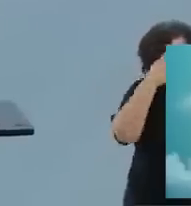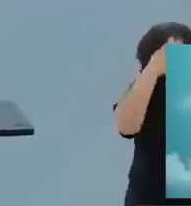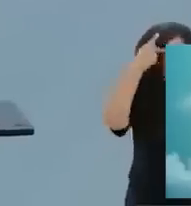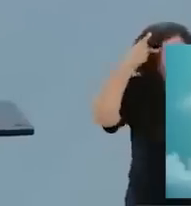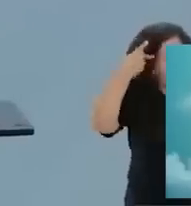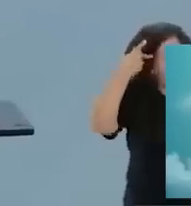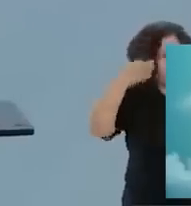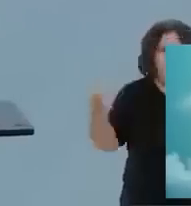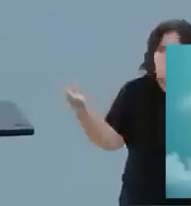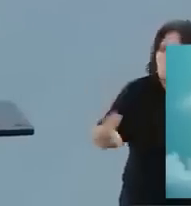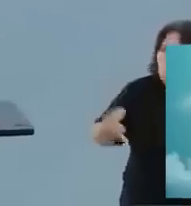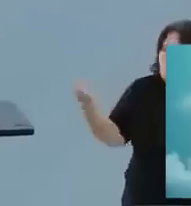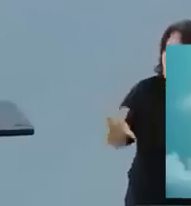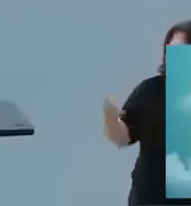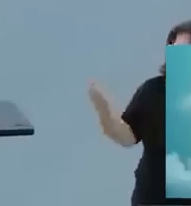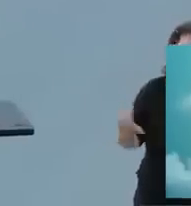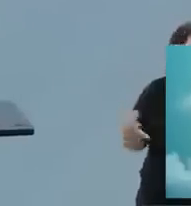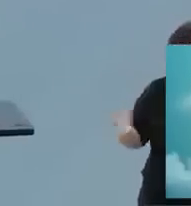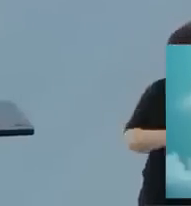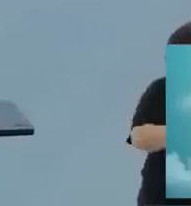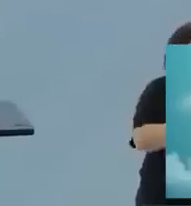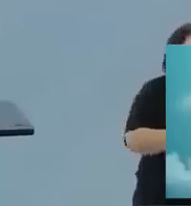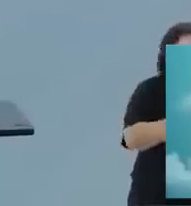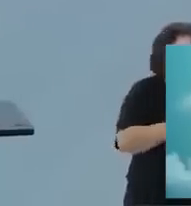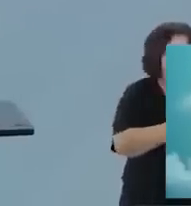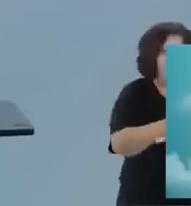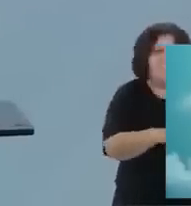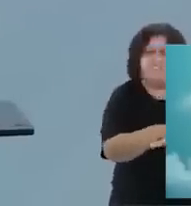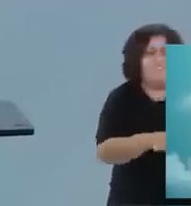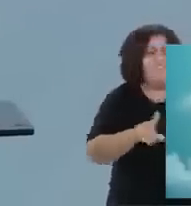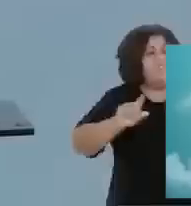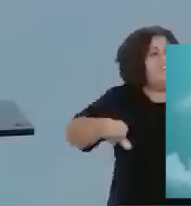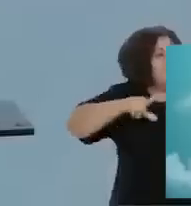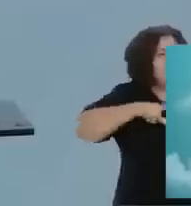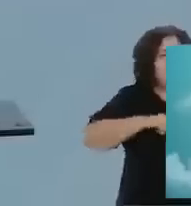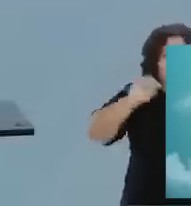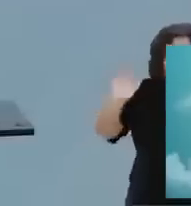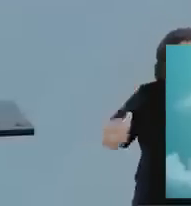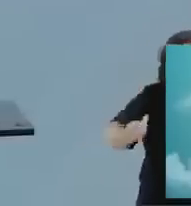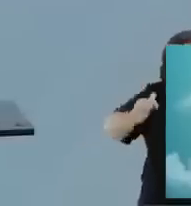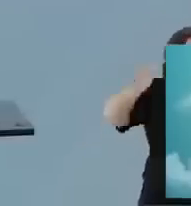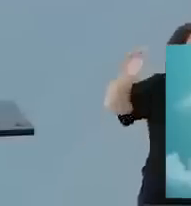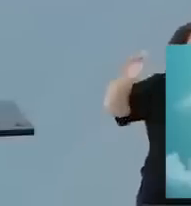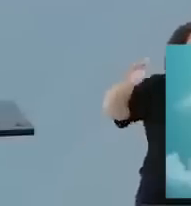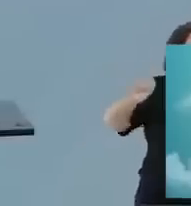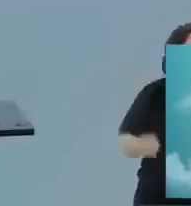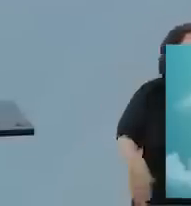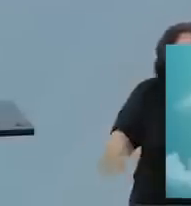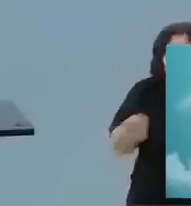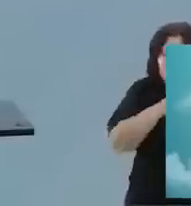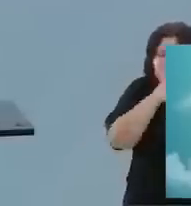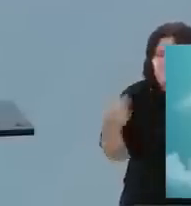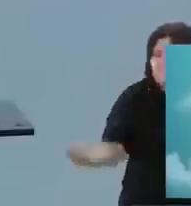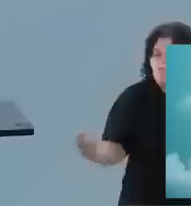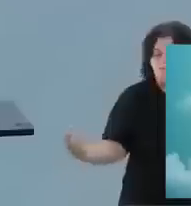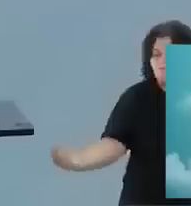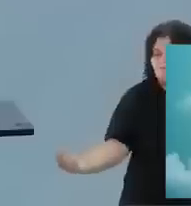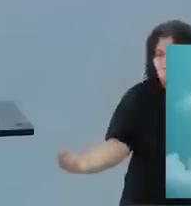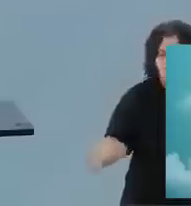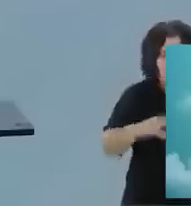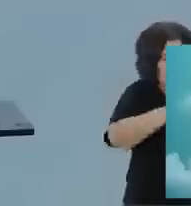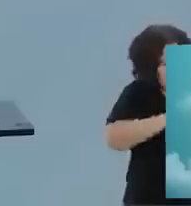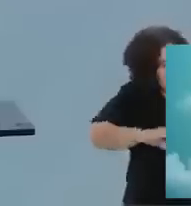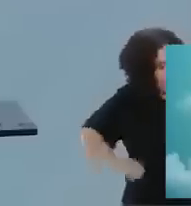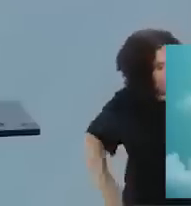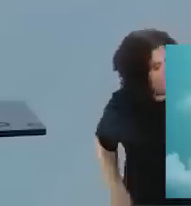aperfeiçoado, todo dia, nós estamos indo de força em força, de glória em glória, sendo transformados na imagem de Cristo. Mas o que é que